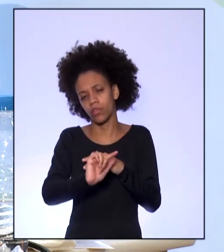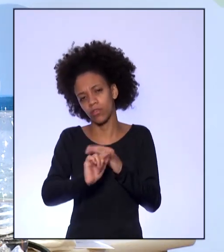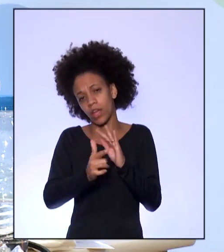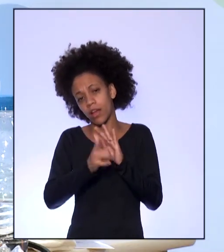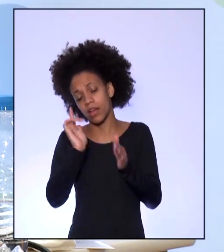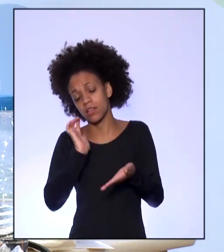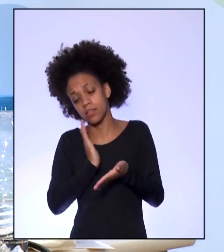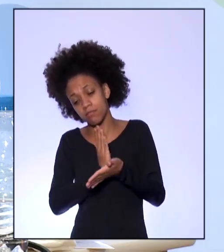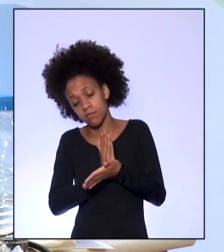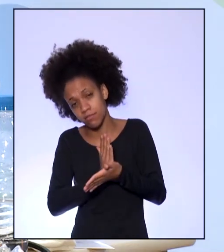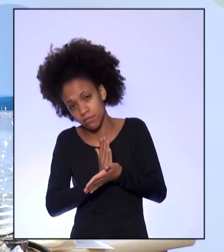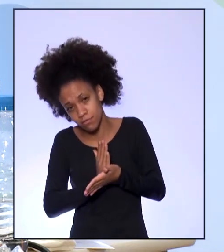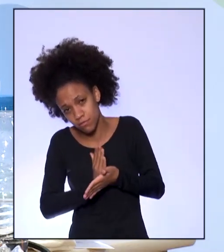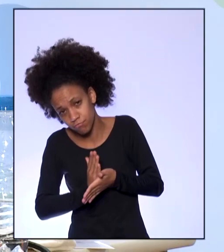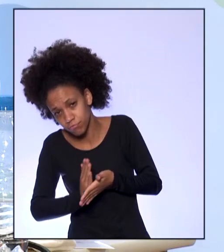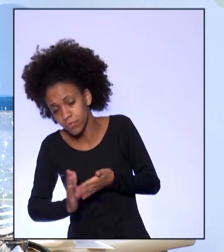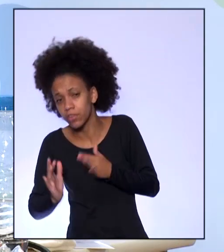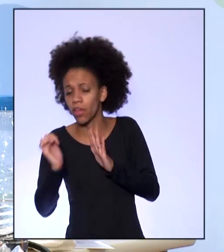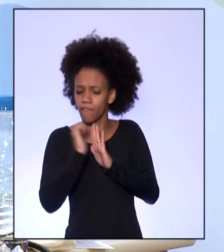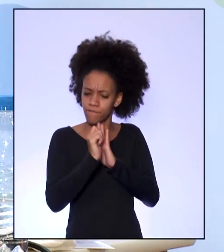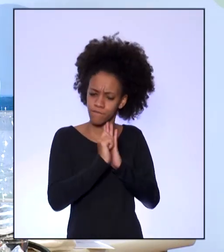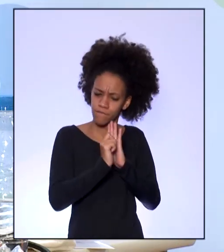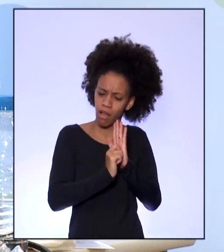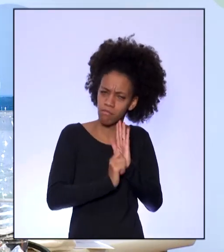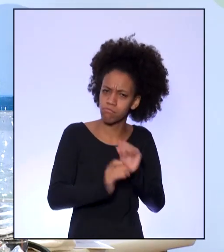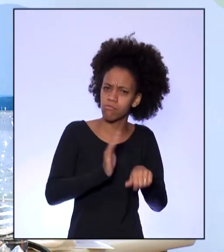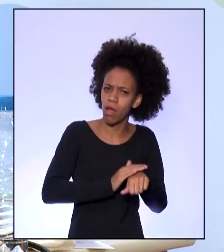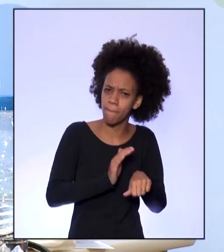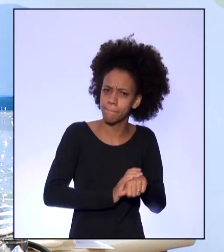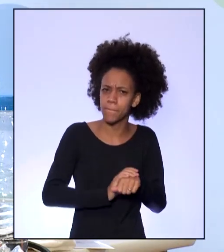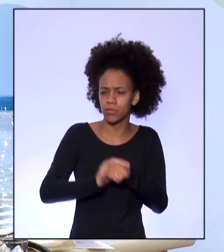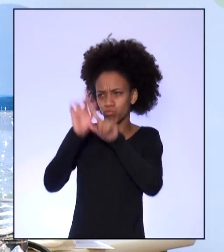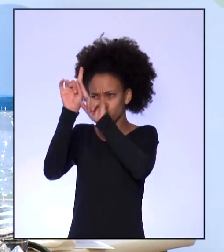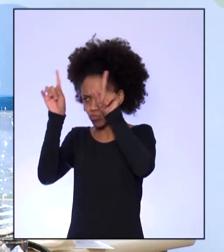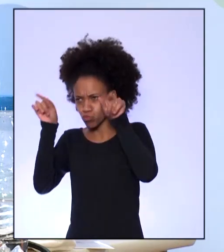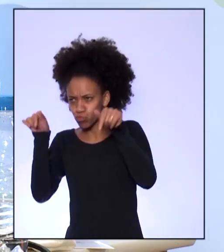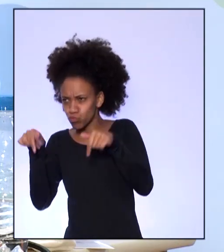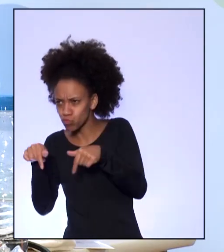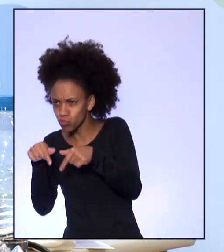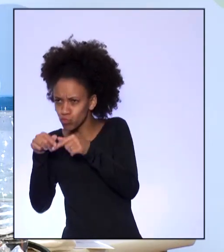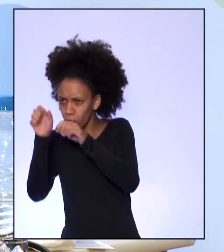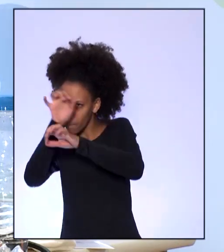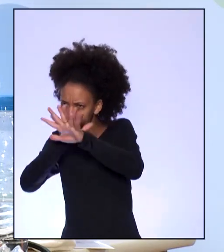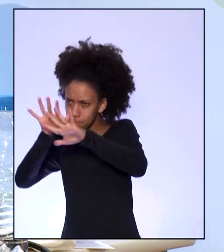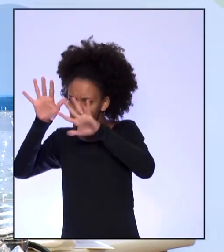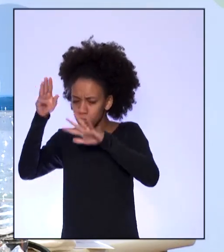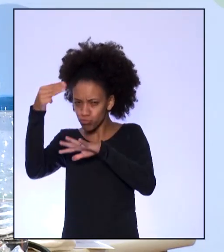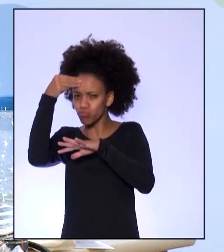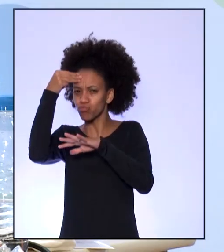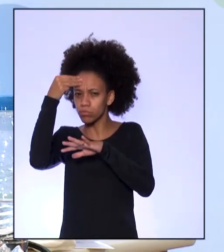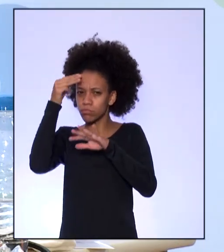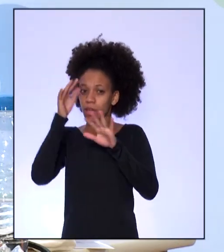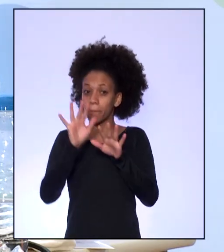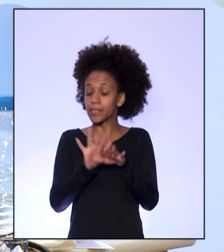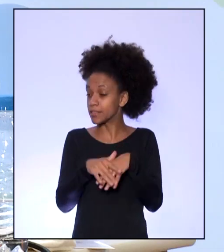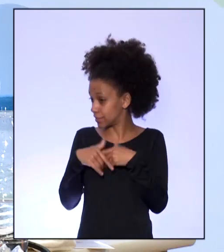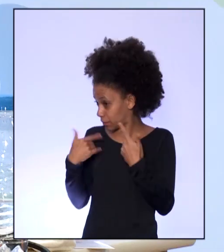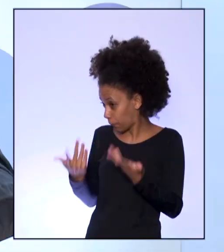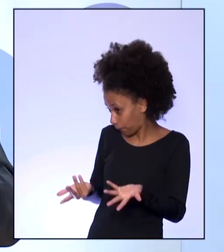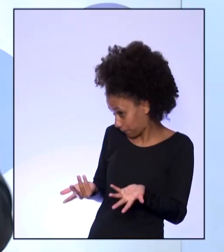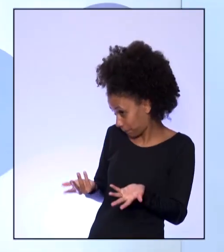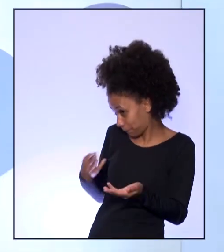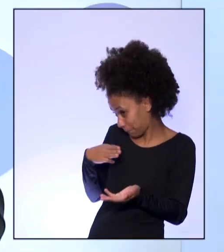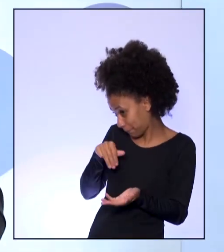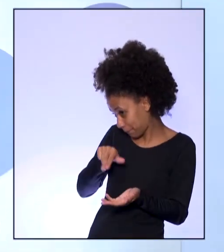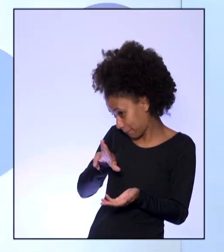está com o seu caderno aberto, fazer as suas anotações, seu mapa mental, para não perder nenhuma explicação, tá bom? Mauro. Oi, vamos e lá